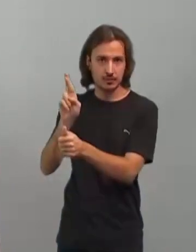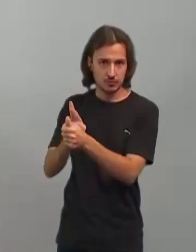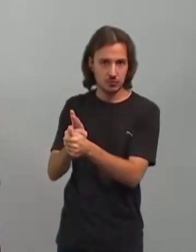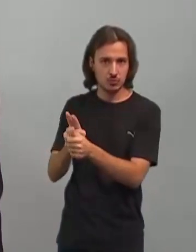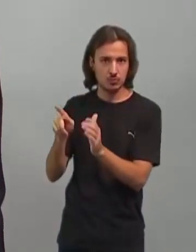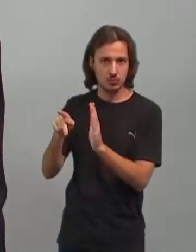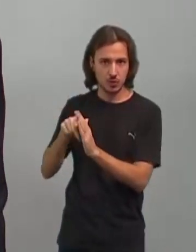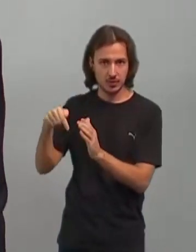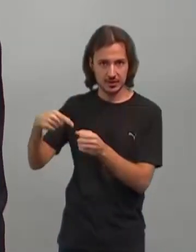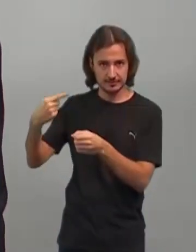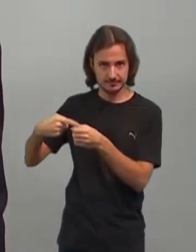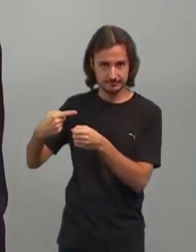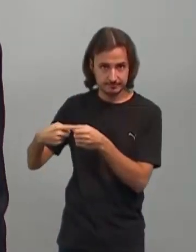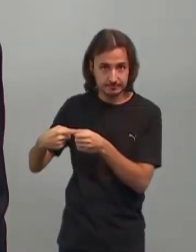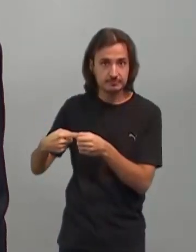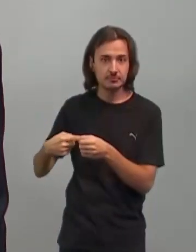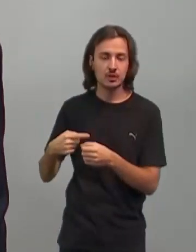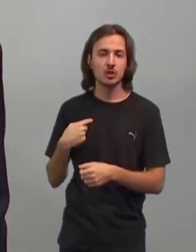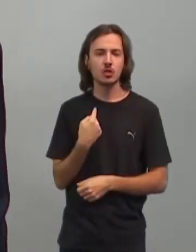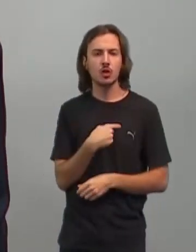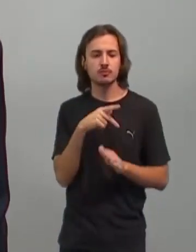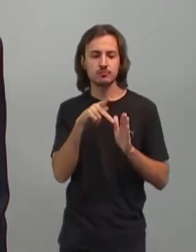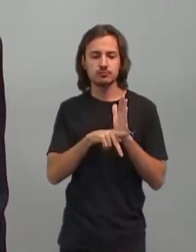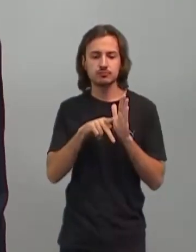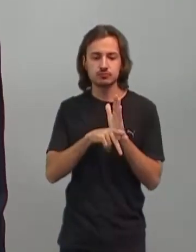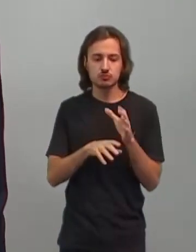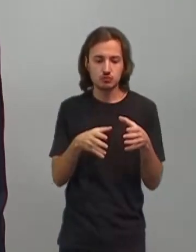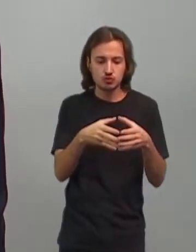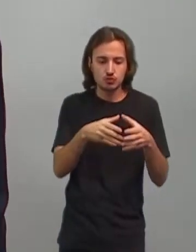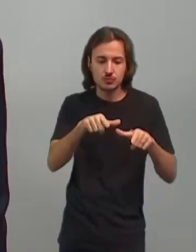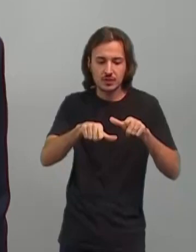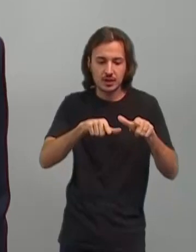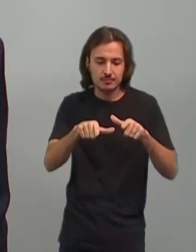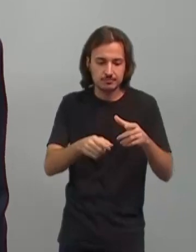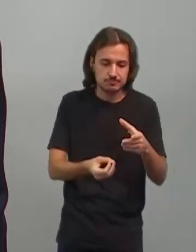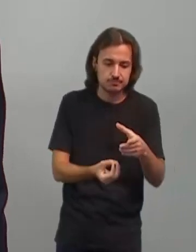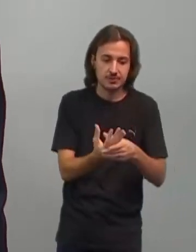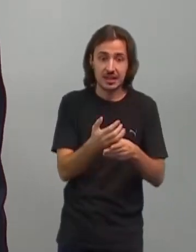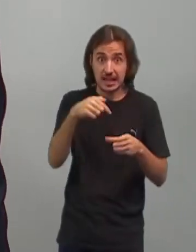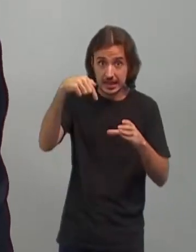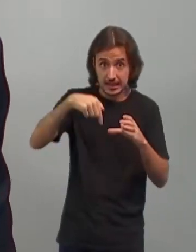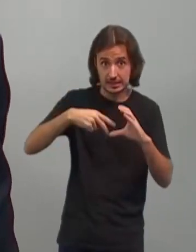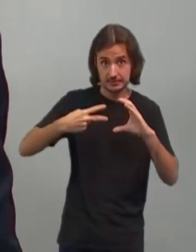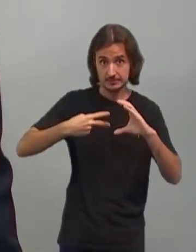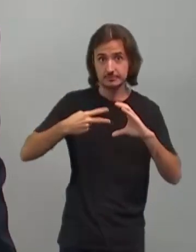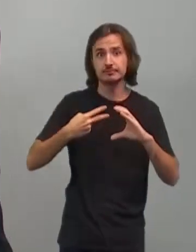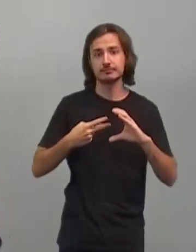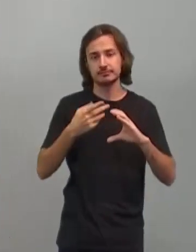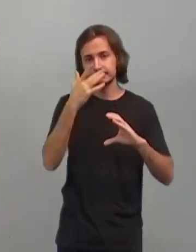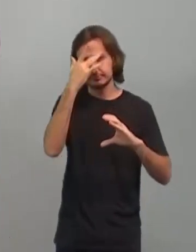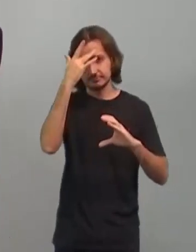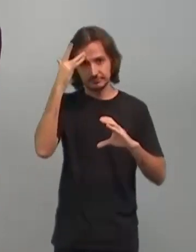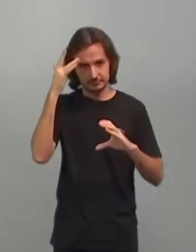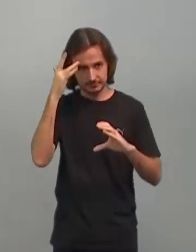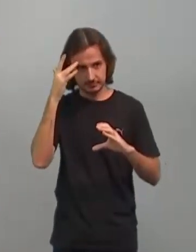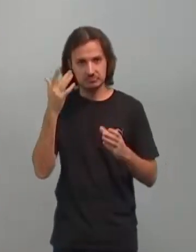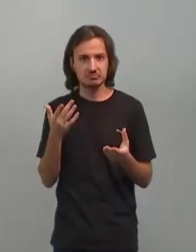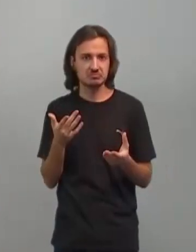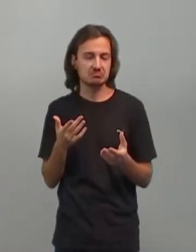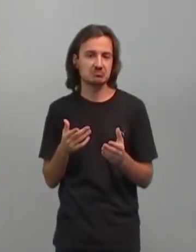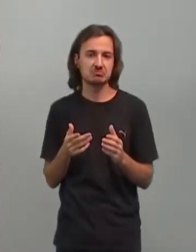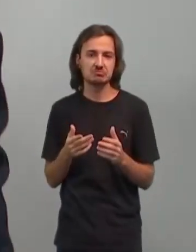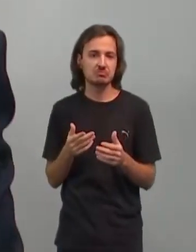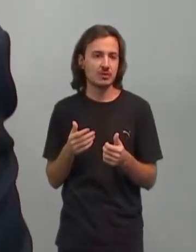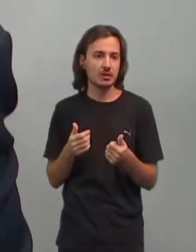Esse projeto, nós vamos criar um grupo de trabalho aqui na Câmara, envolvendo os profissionais, aqui assessorado